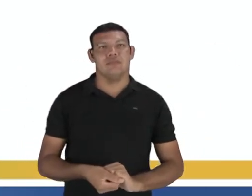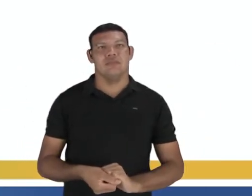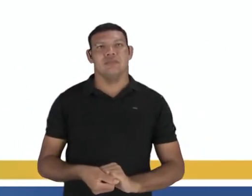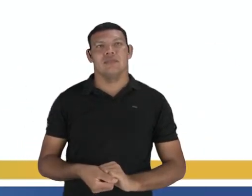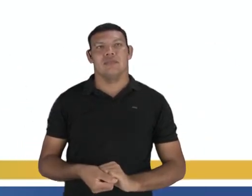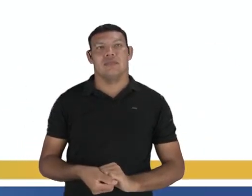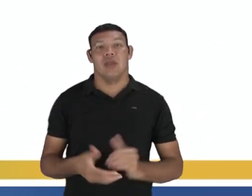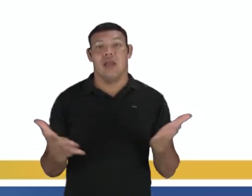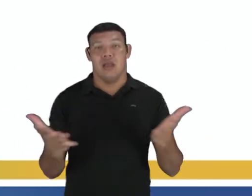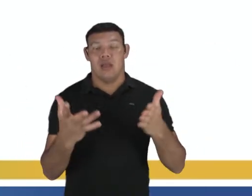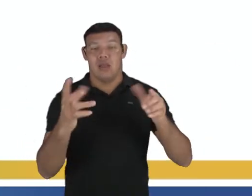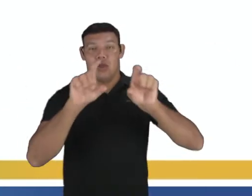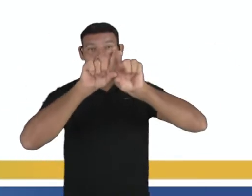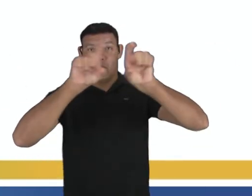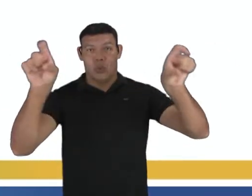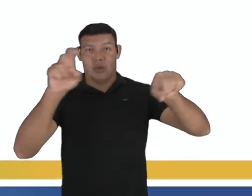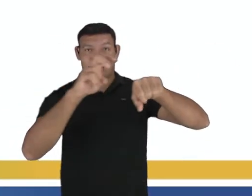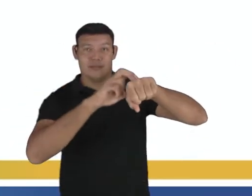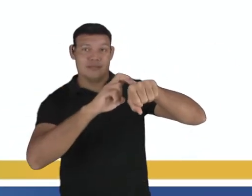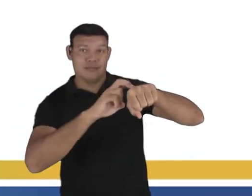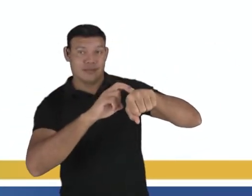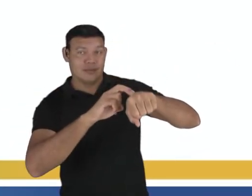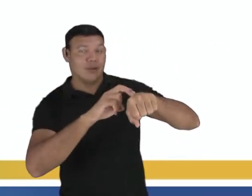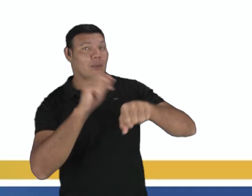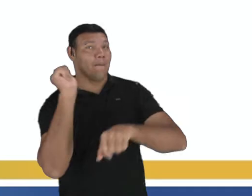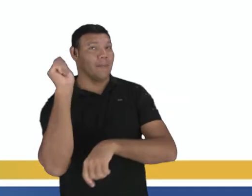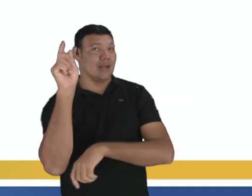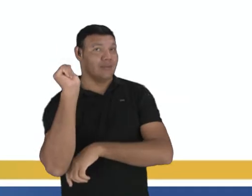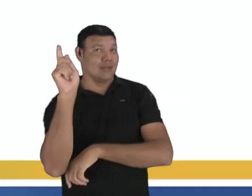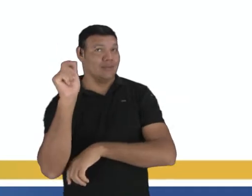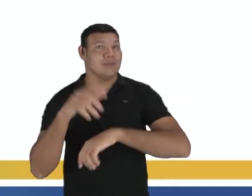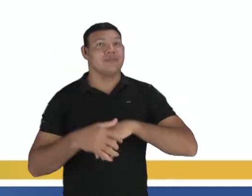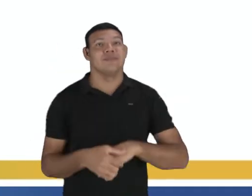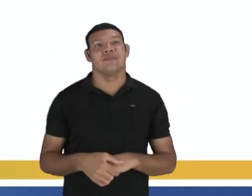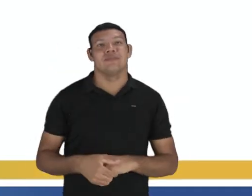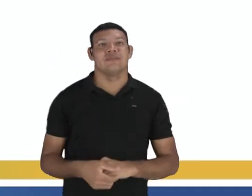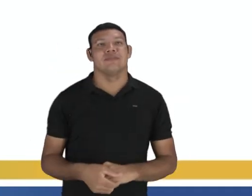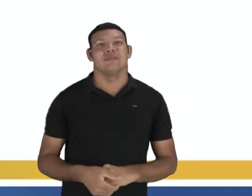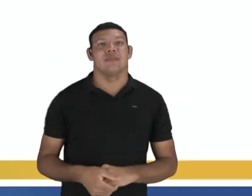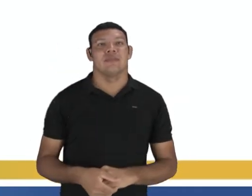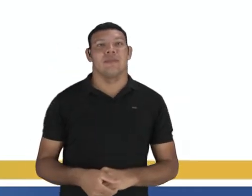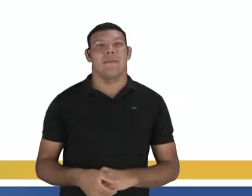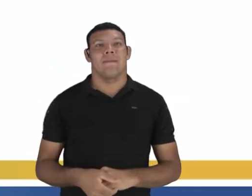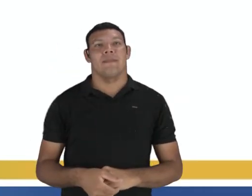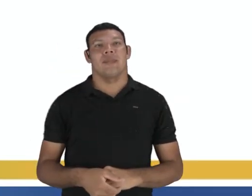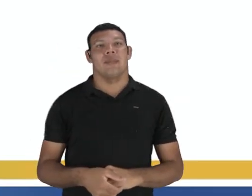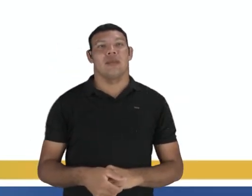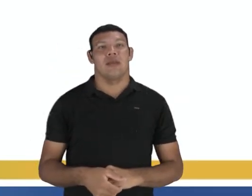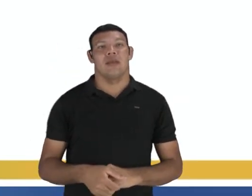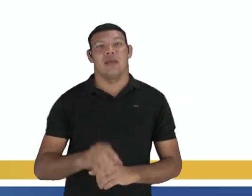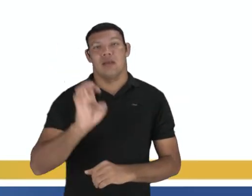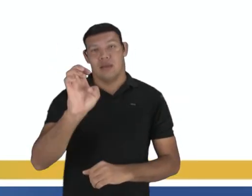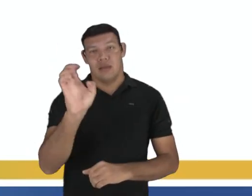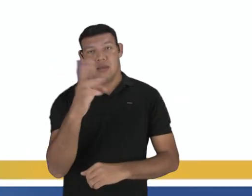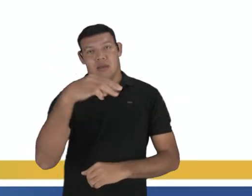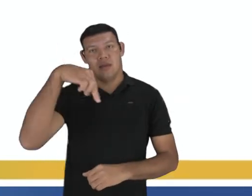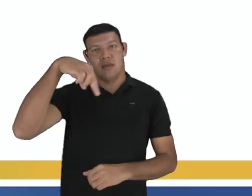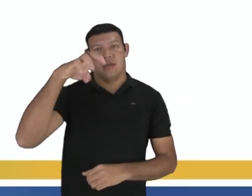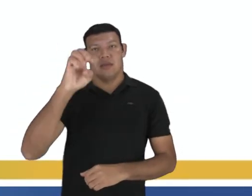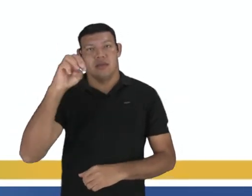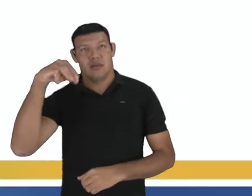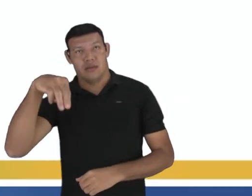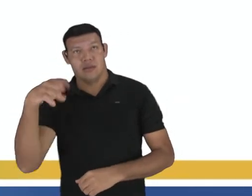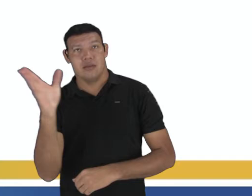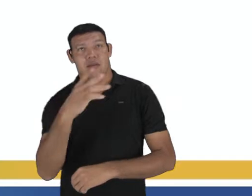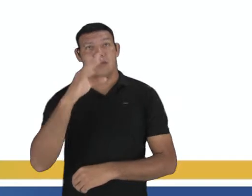eles, nós vamos colocar algum deles aí. É, nem, também, não só, mas também, sempre junto, tá? Mas também, se tiver o